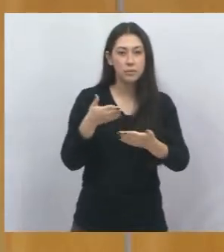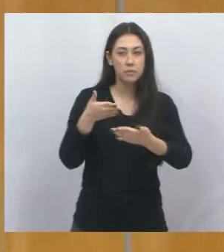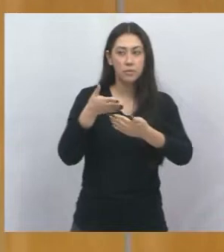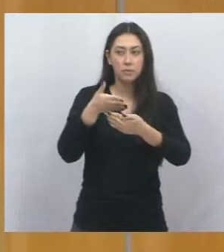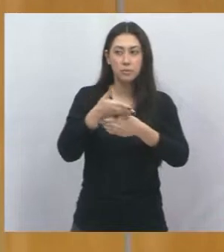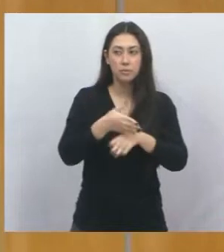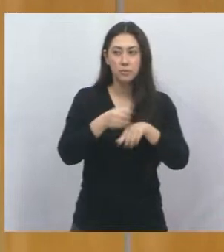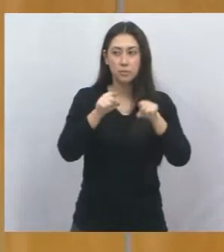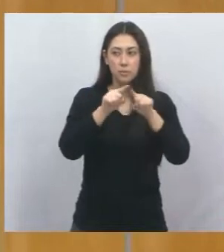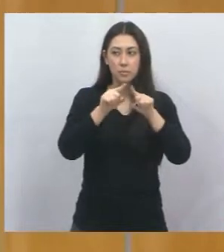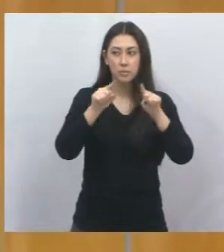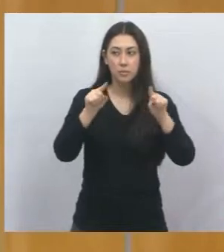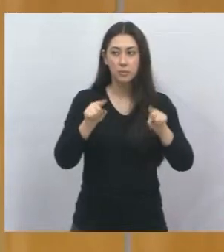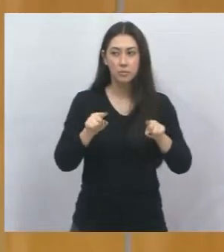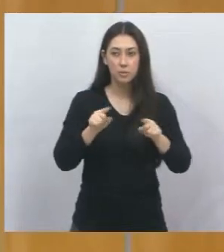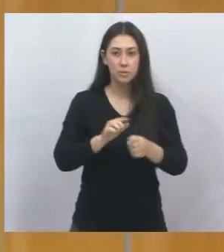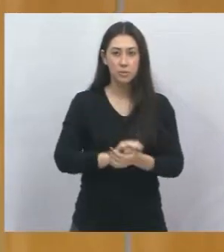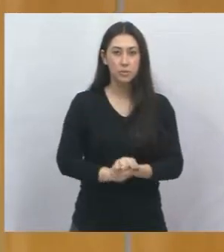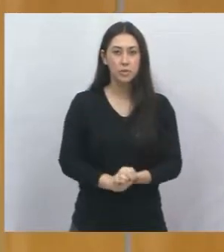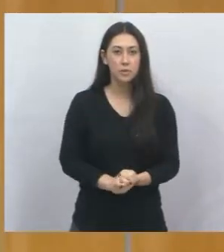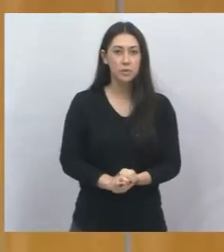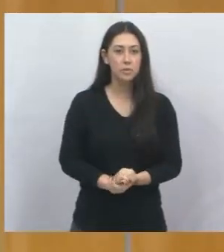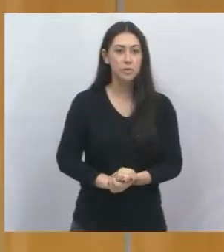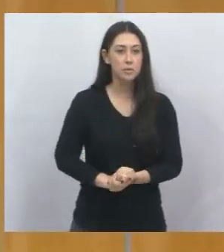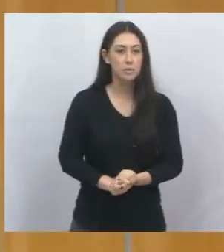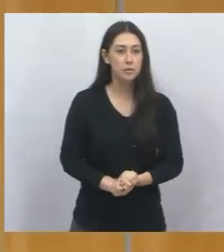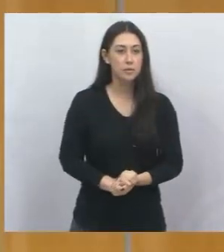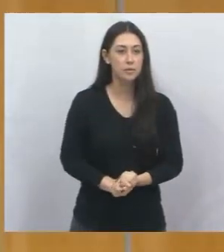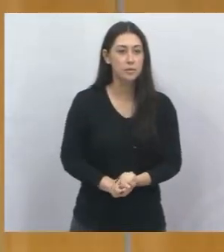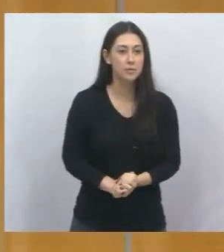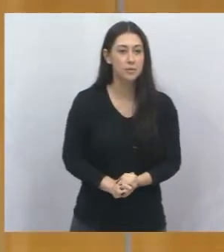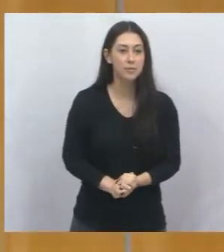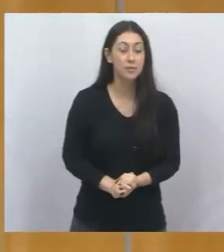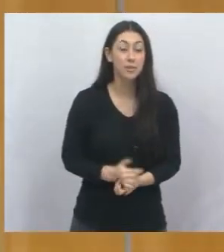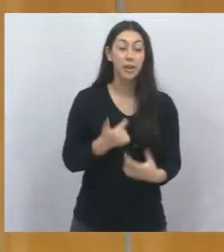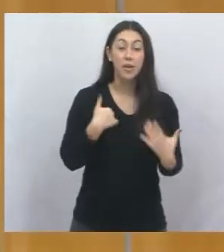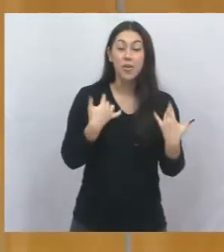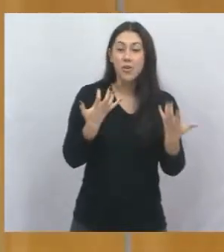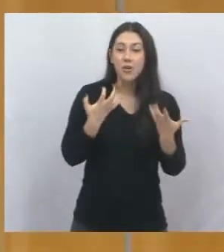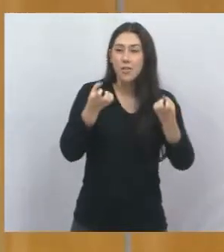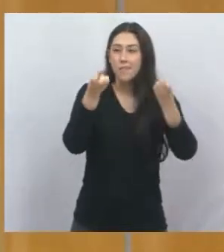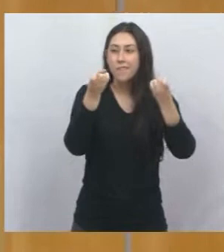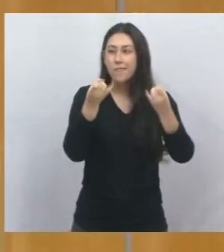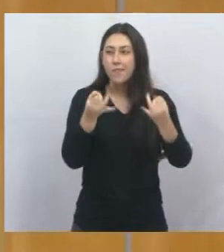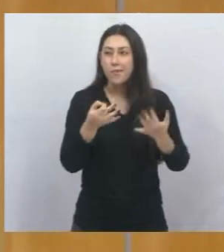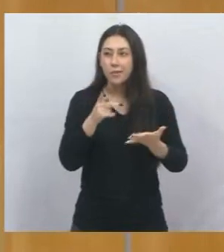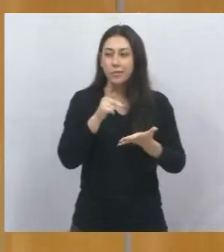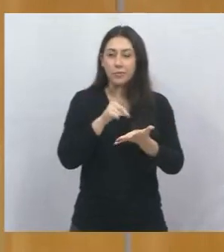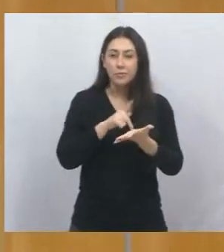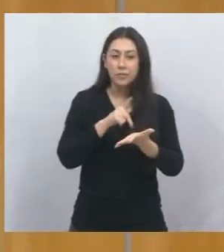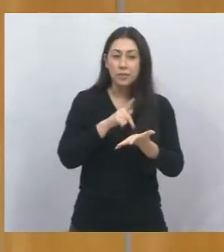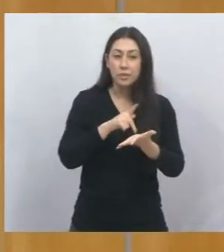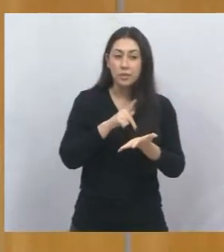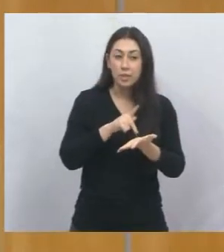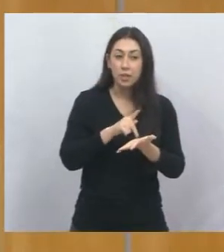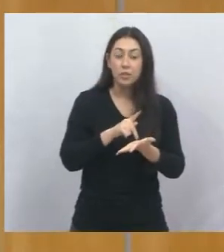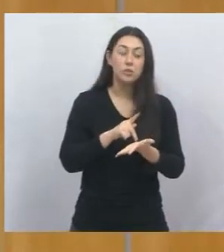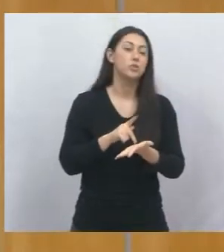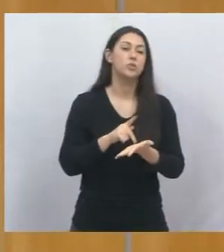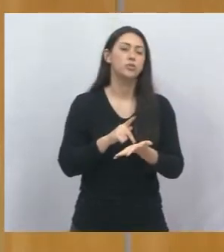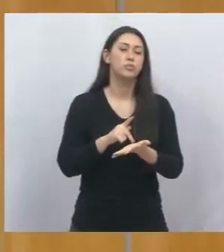serviço público. E eu quero falar as verdades aqui quanto